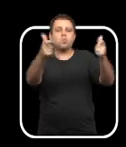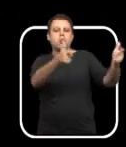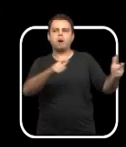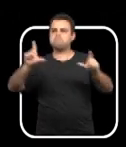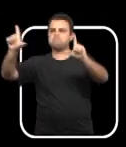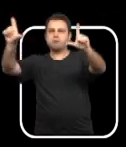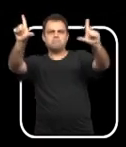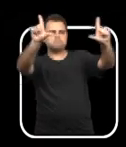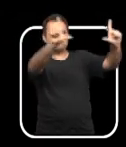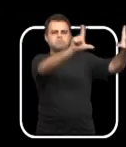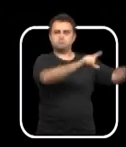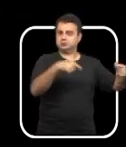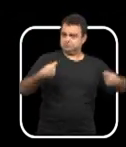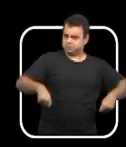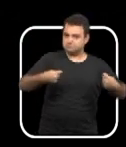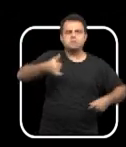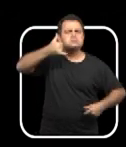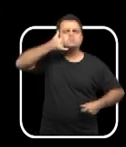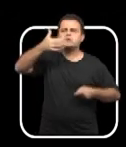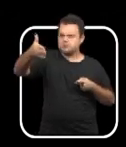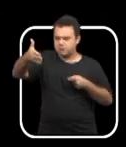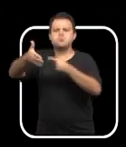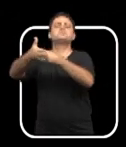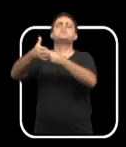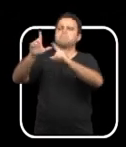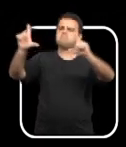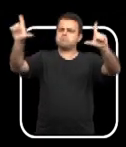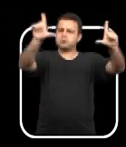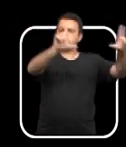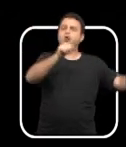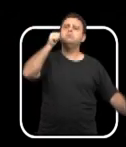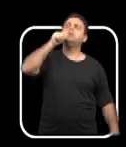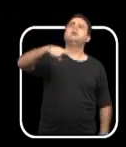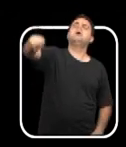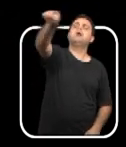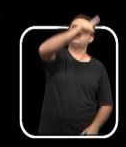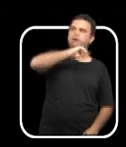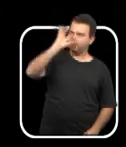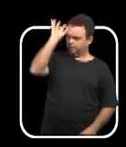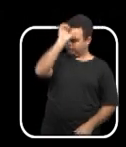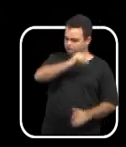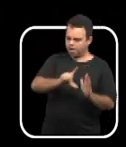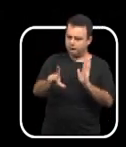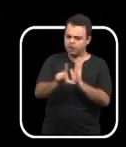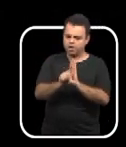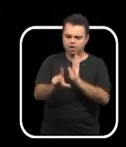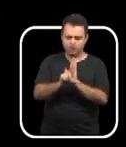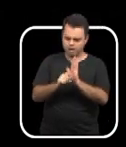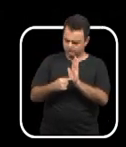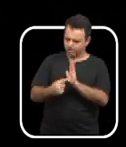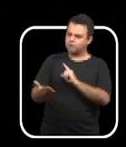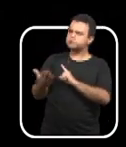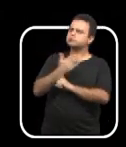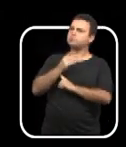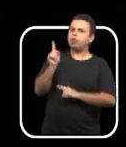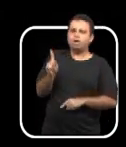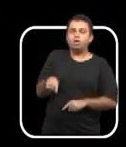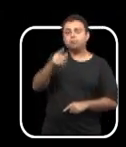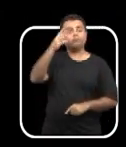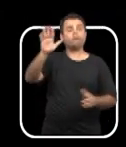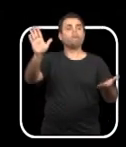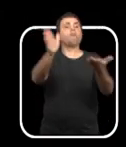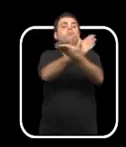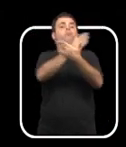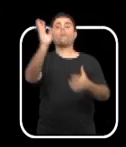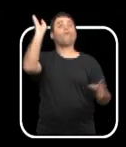mulher, ela tem consciência, assim, que existe algo, uma lei que a protege, mas às vezes passa batido isso, né? Porque o cotidiano